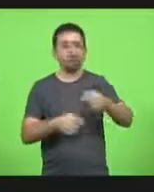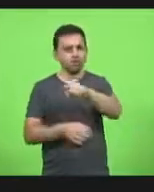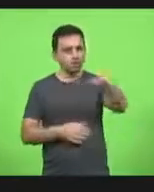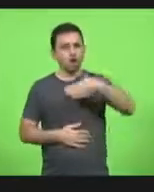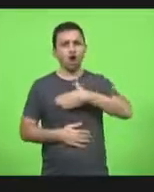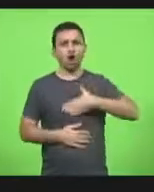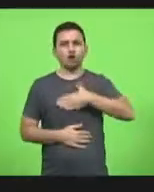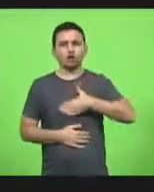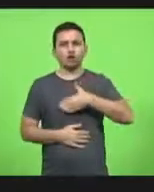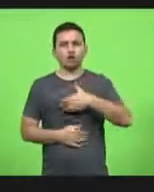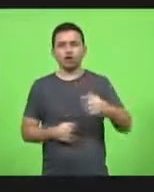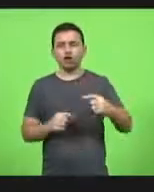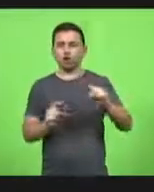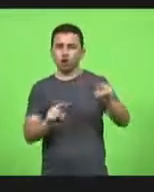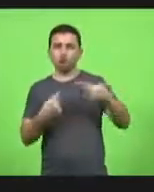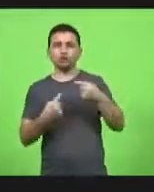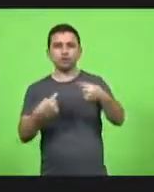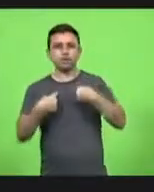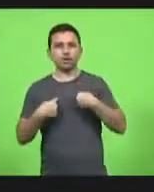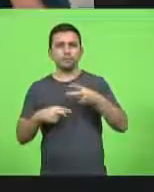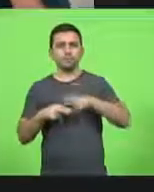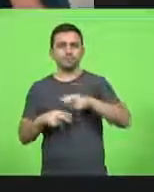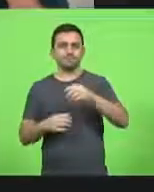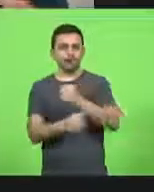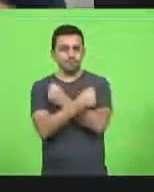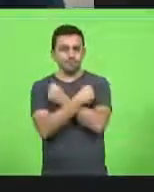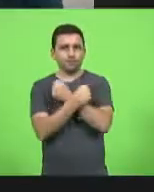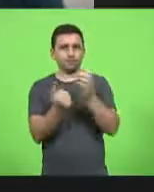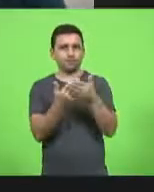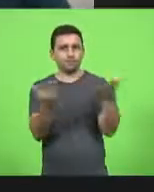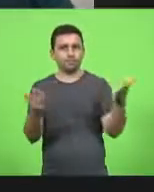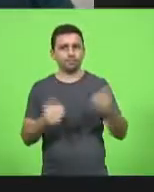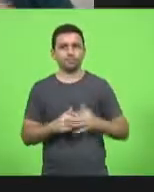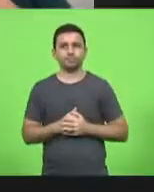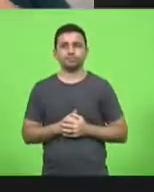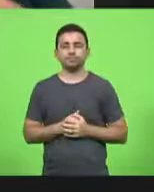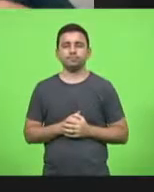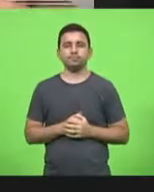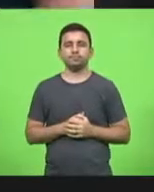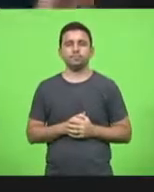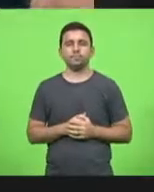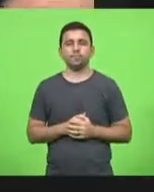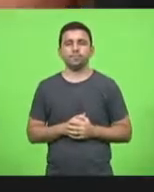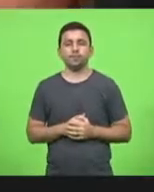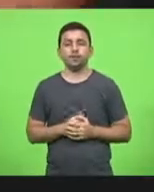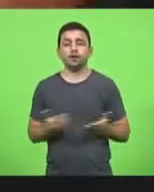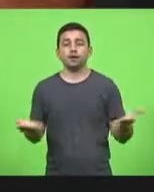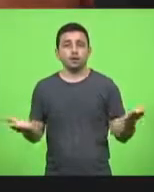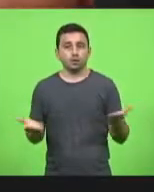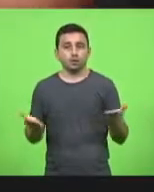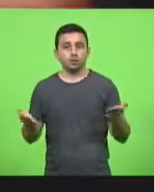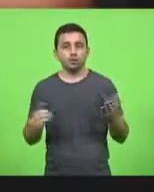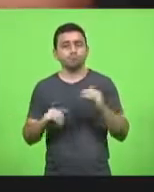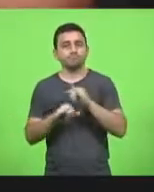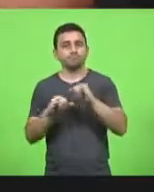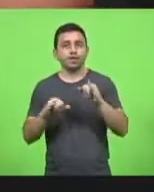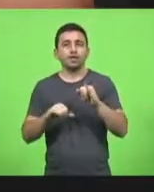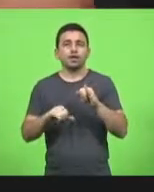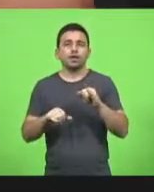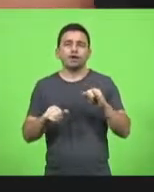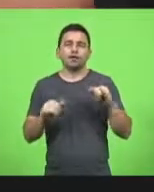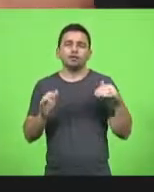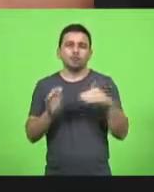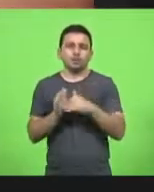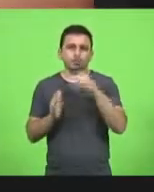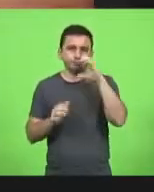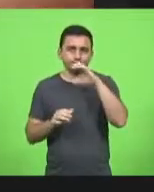passar por cima do Lima amanhã lá, beleza? Forte abraço. Ainda em breve as comunicações, pelo tempo de até 10 minutos, fará uso da palavra o deputado